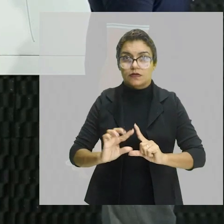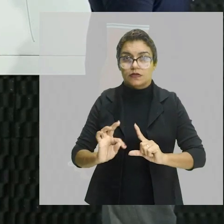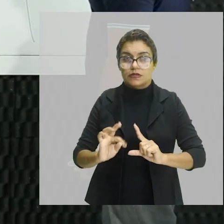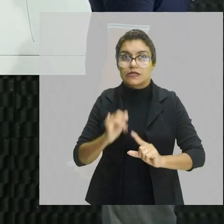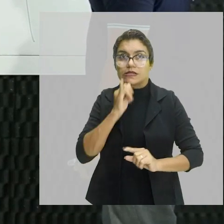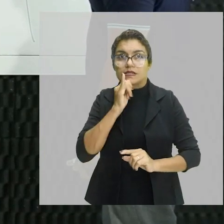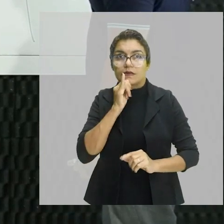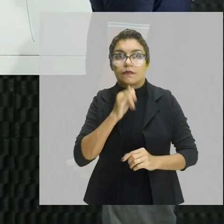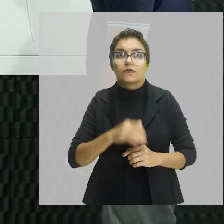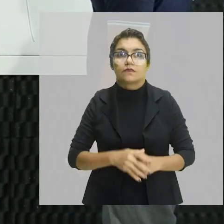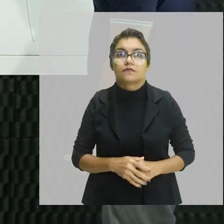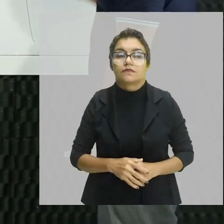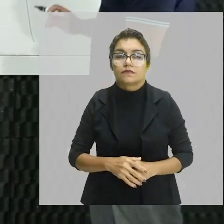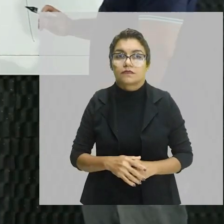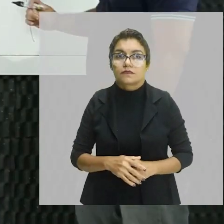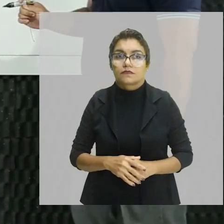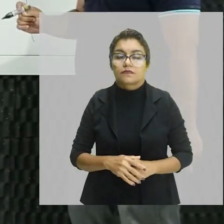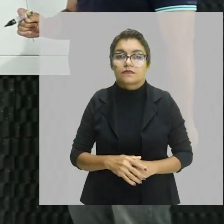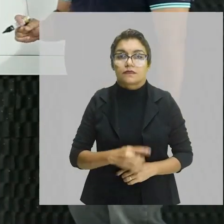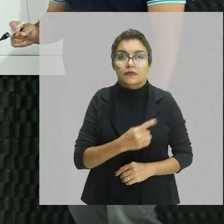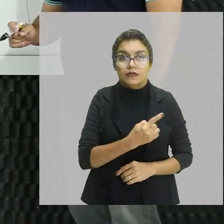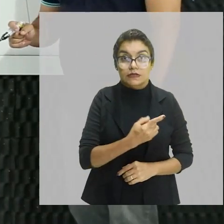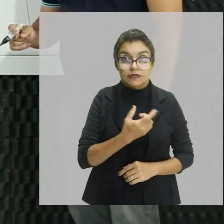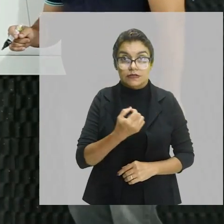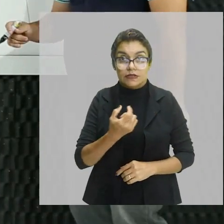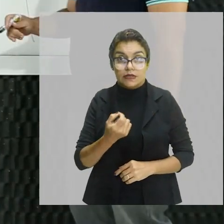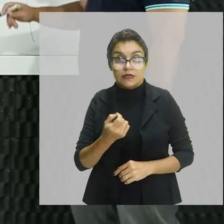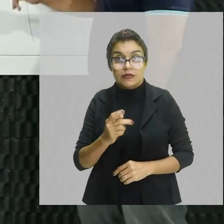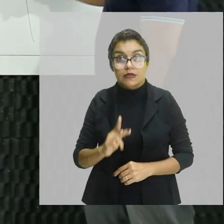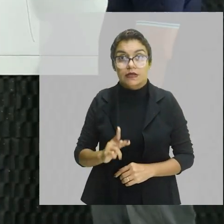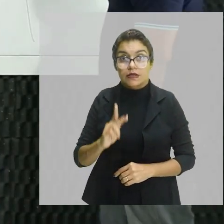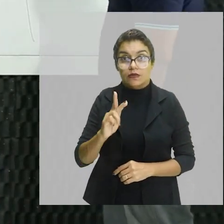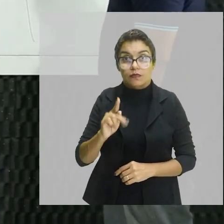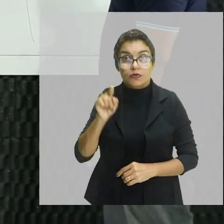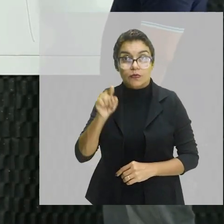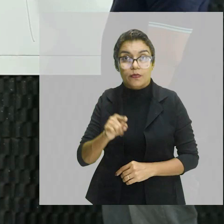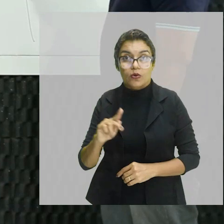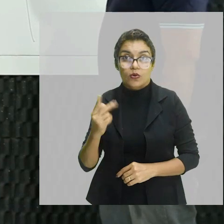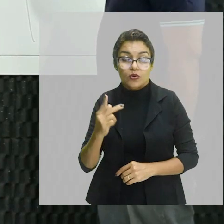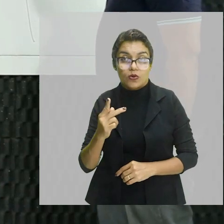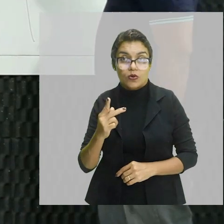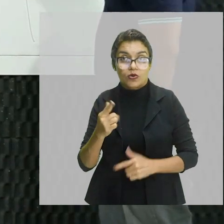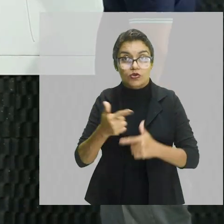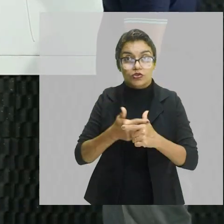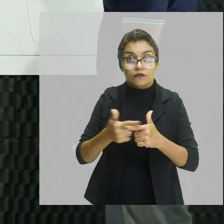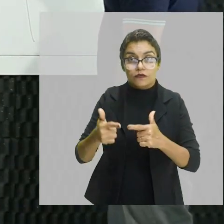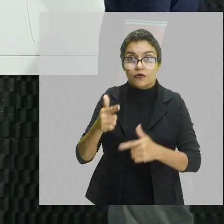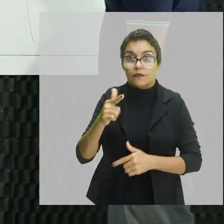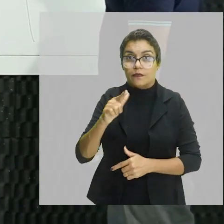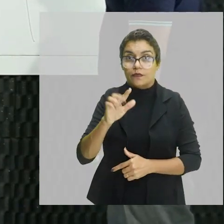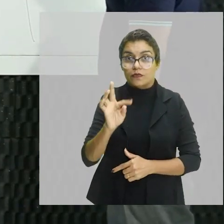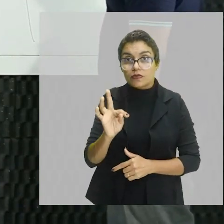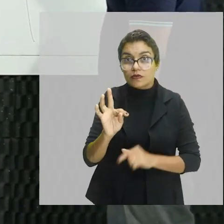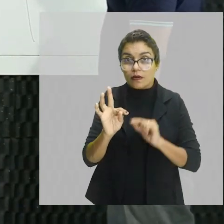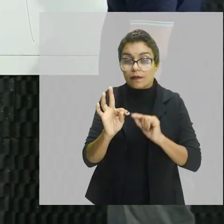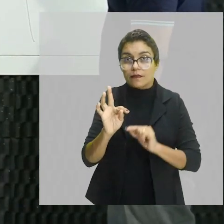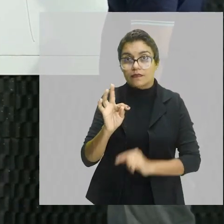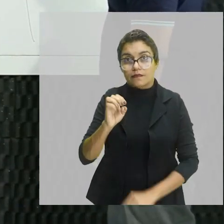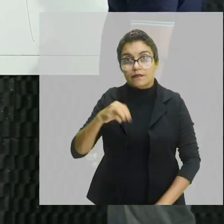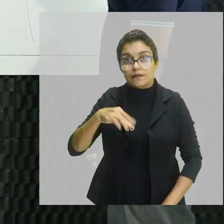você pegar aqui, ó, 100 km por hora e dividir pelo tempo, quem